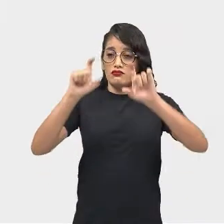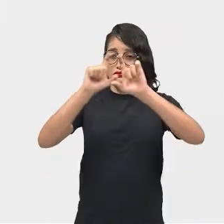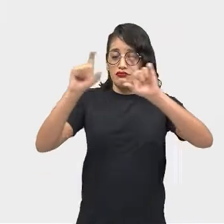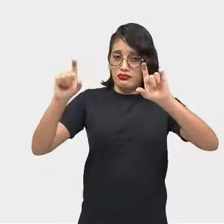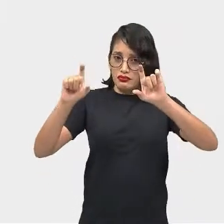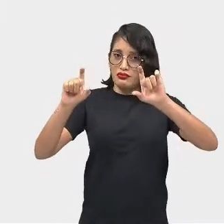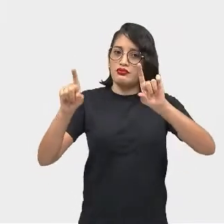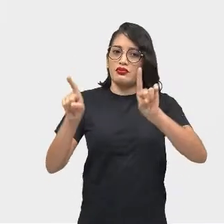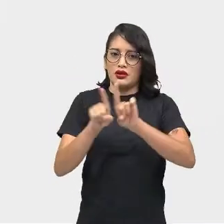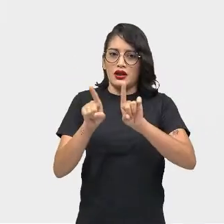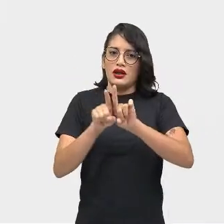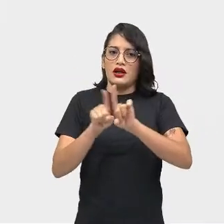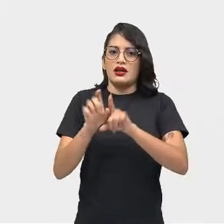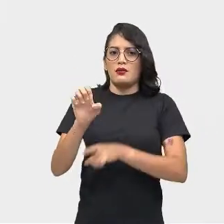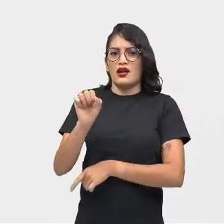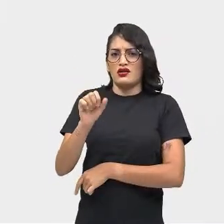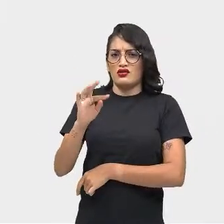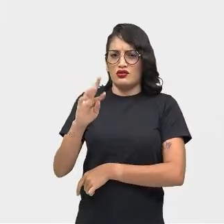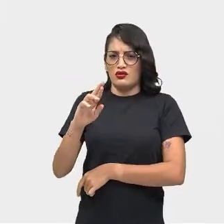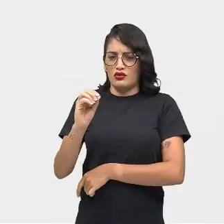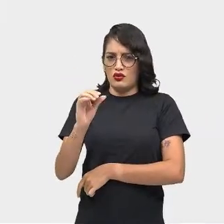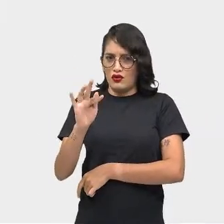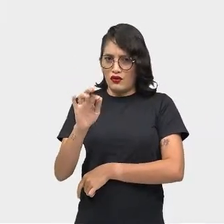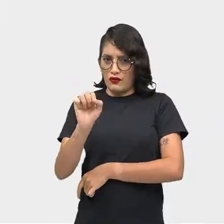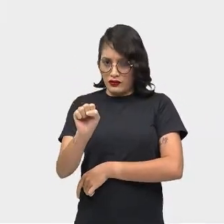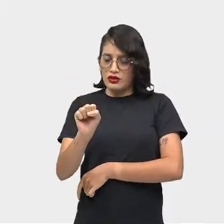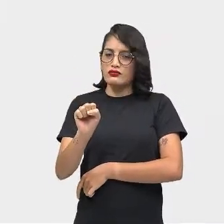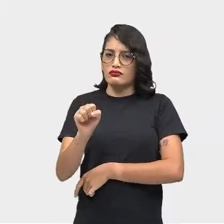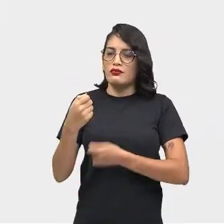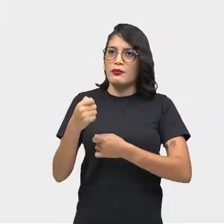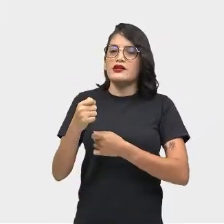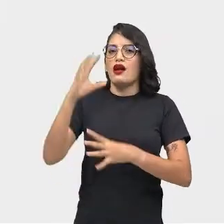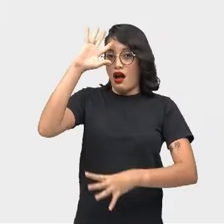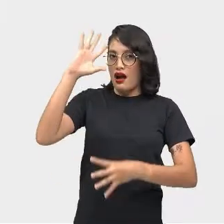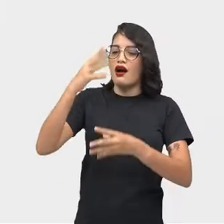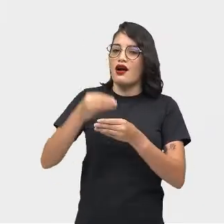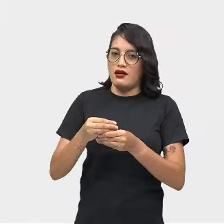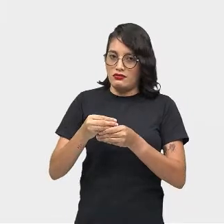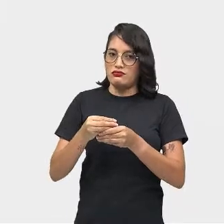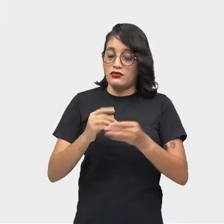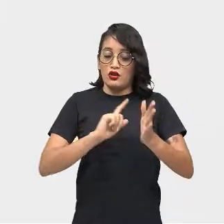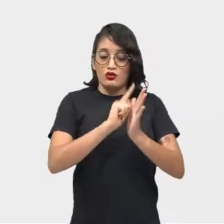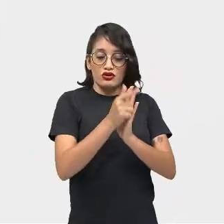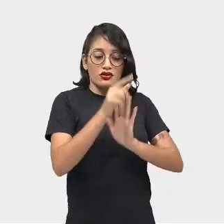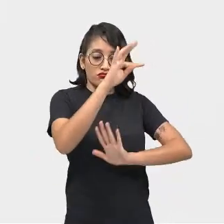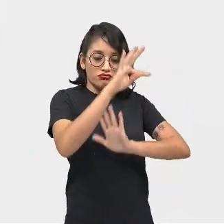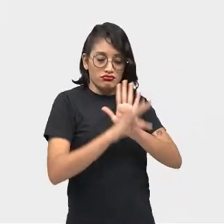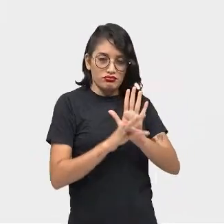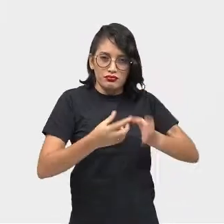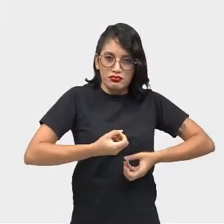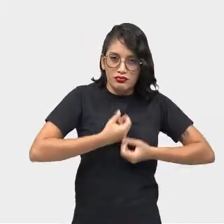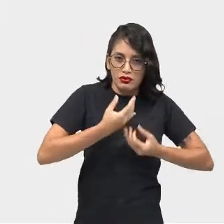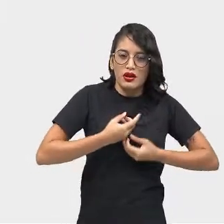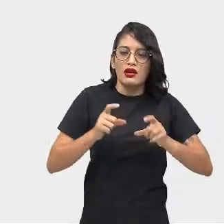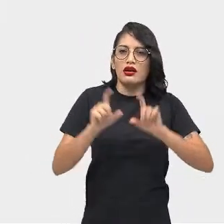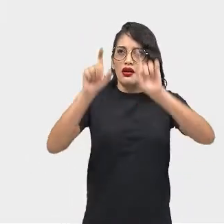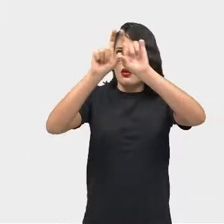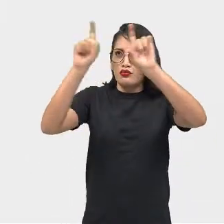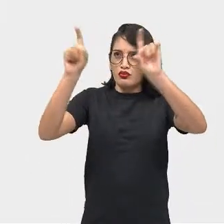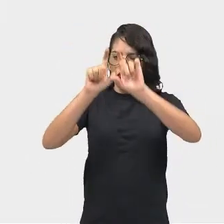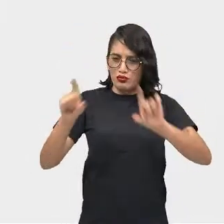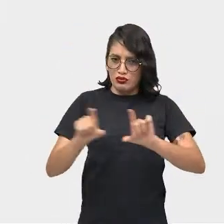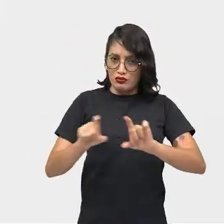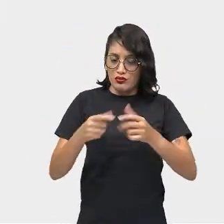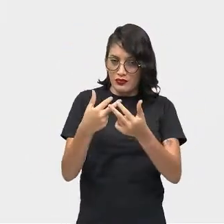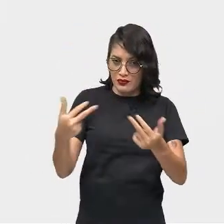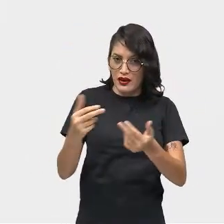e estrofes. Você deve ter automaticamente associado gênero textual poema a versos e estrofes.